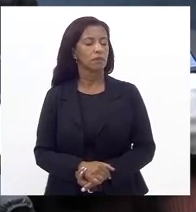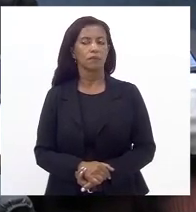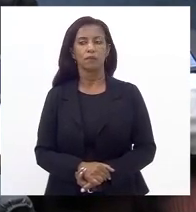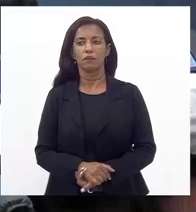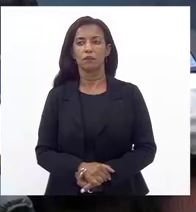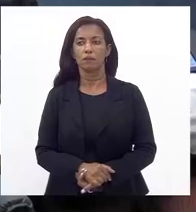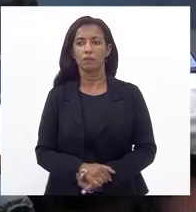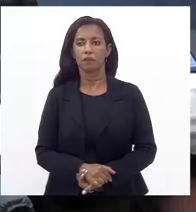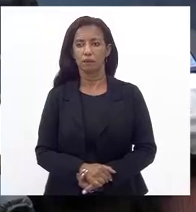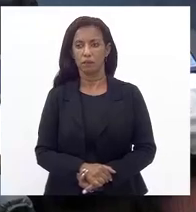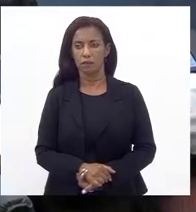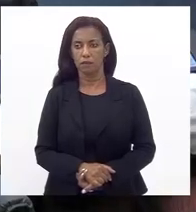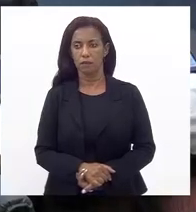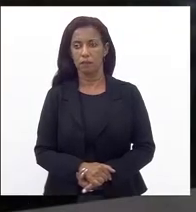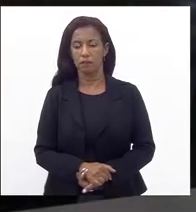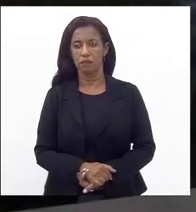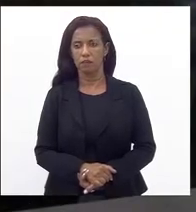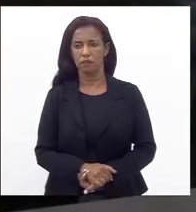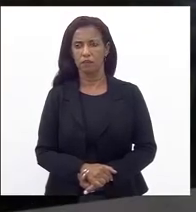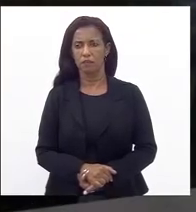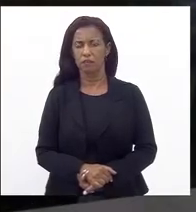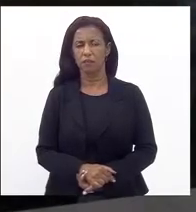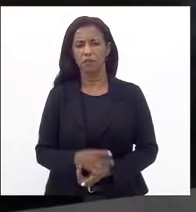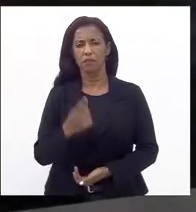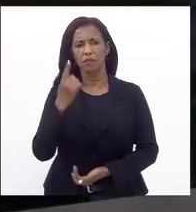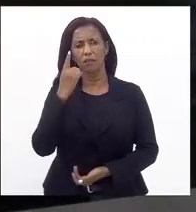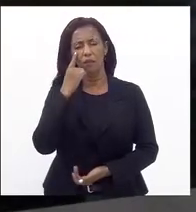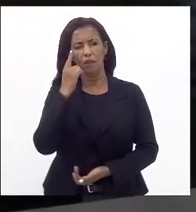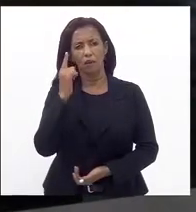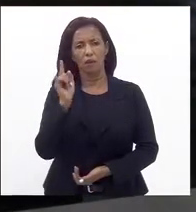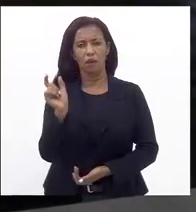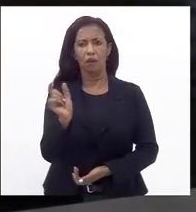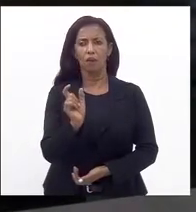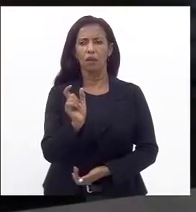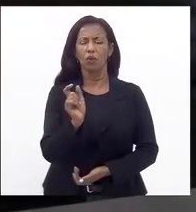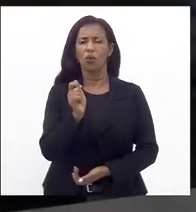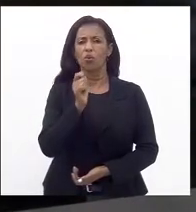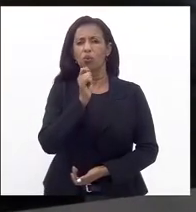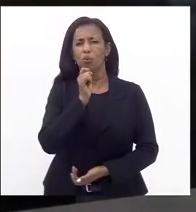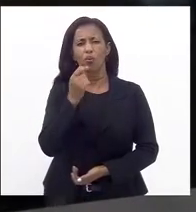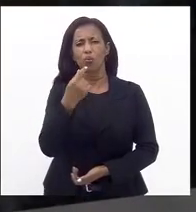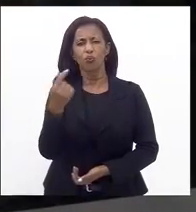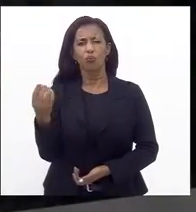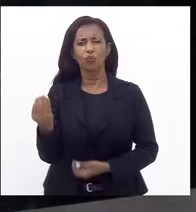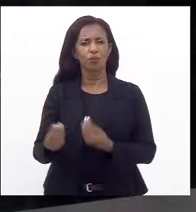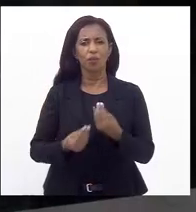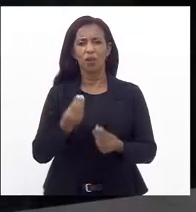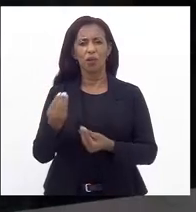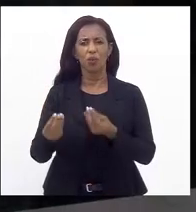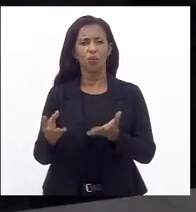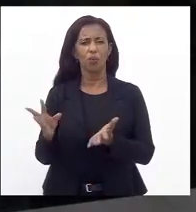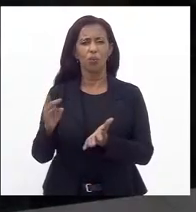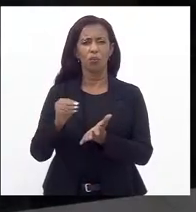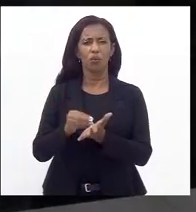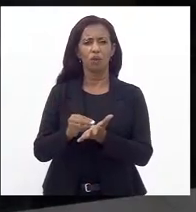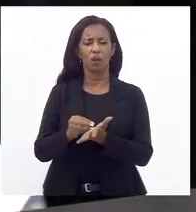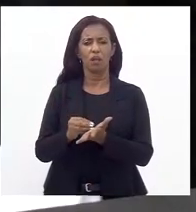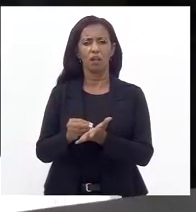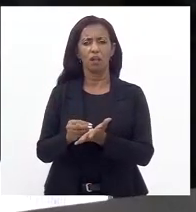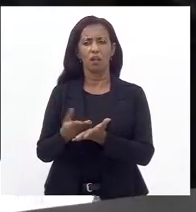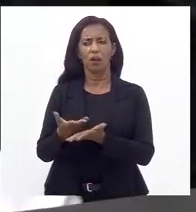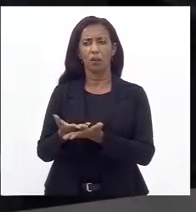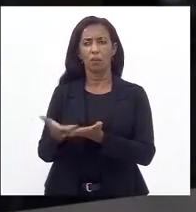e tu não poderás contactar do final de ser assim não tem como acomodar as emendas o presidente mesmo que a minha